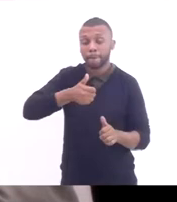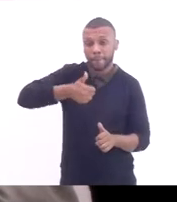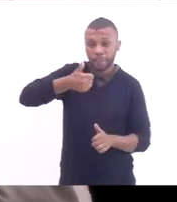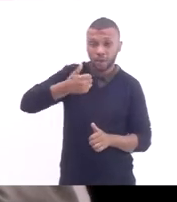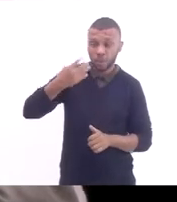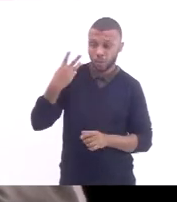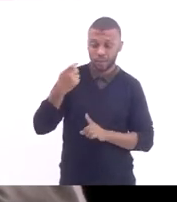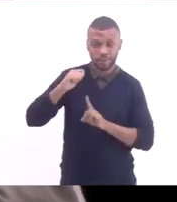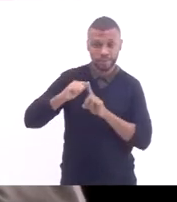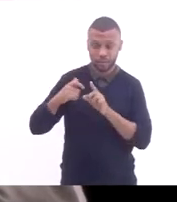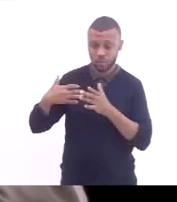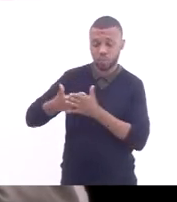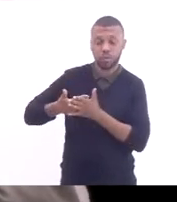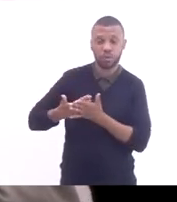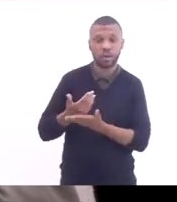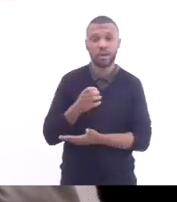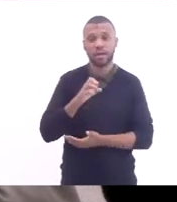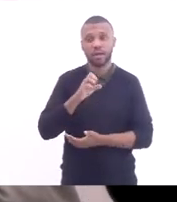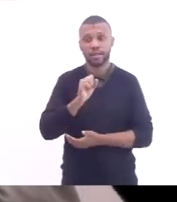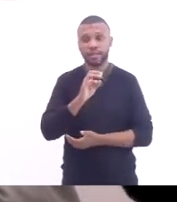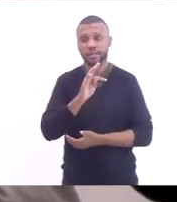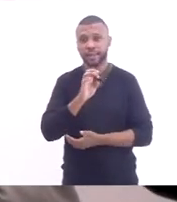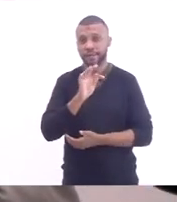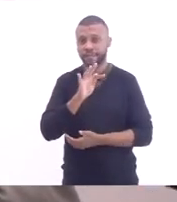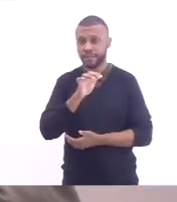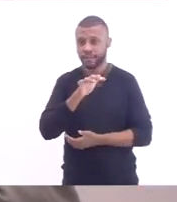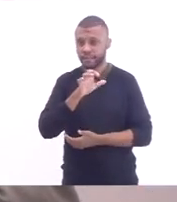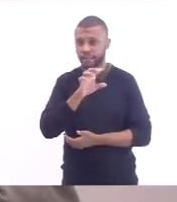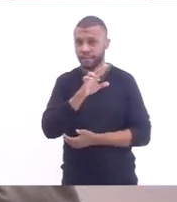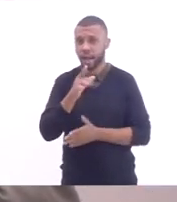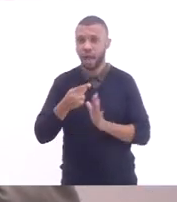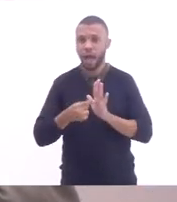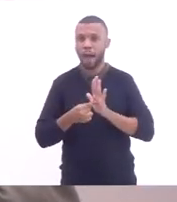a Stephanie vai fazer a apresentação, né, Stephanie? Foi.